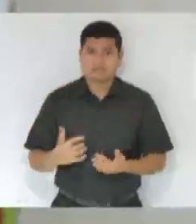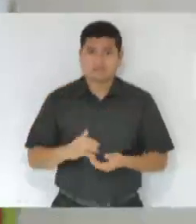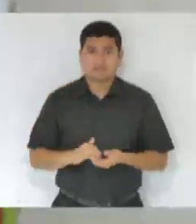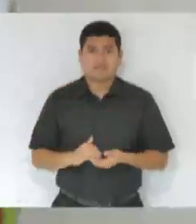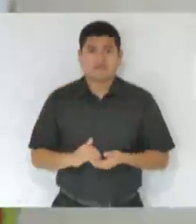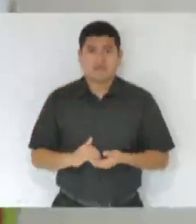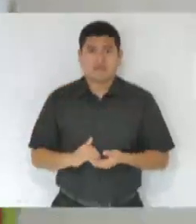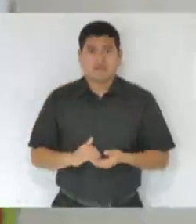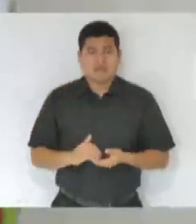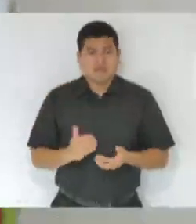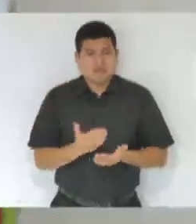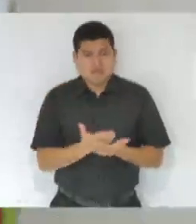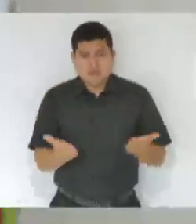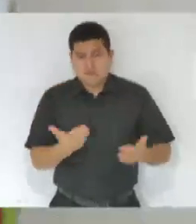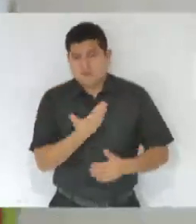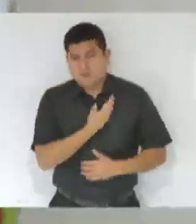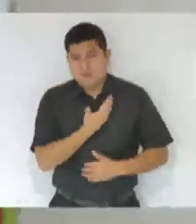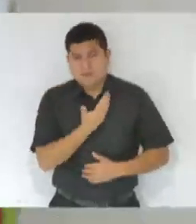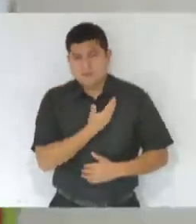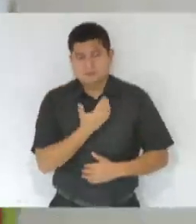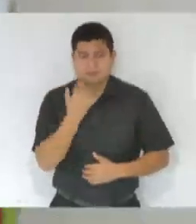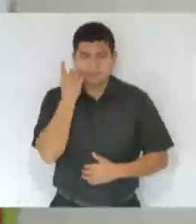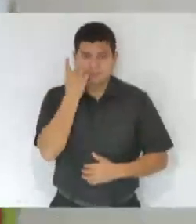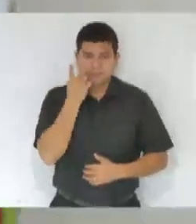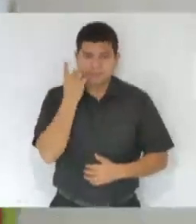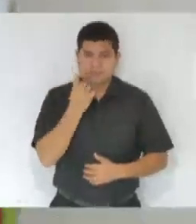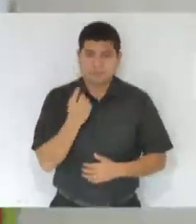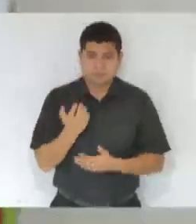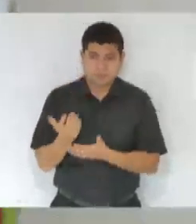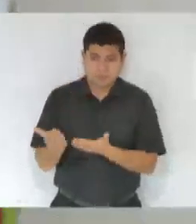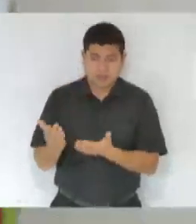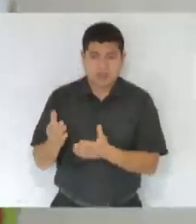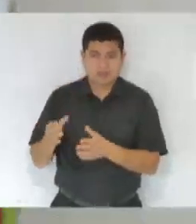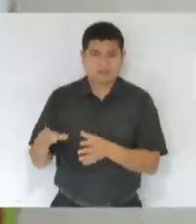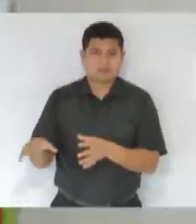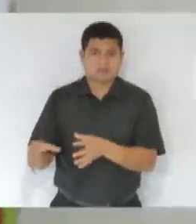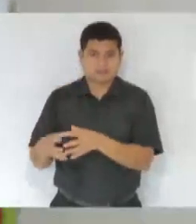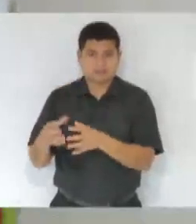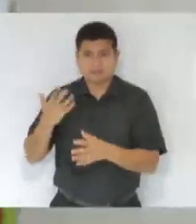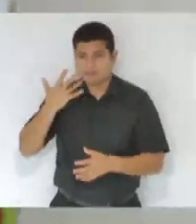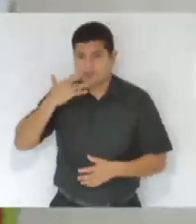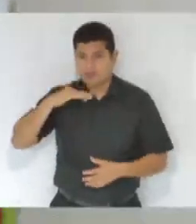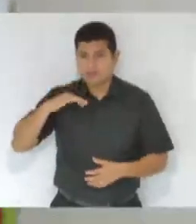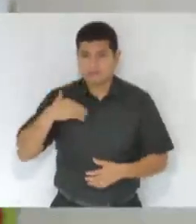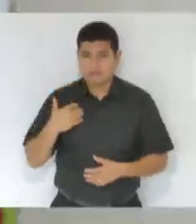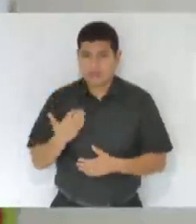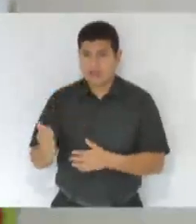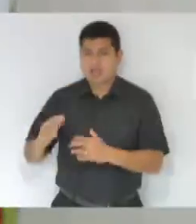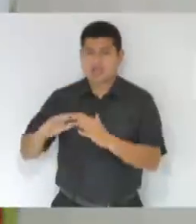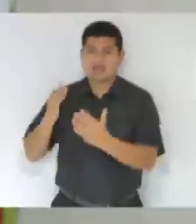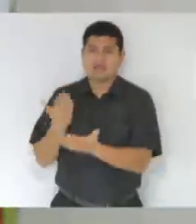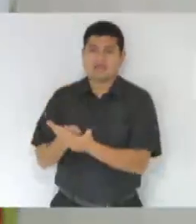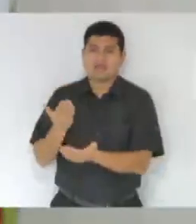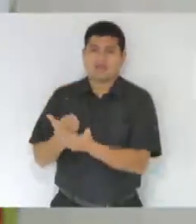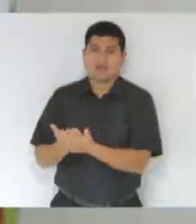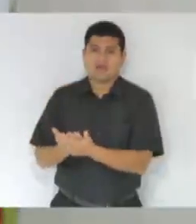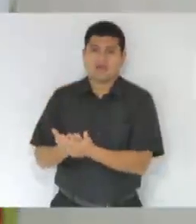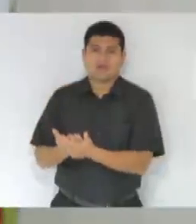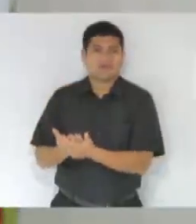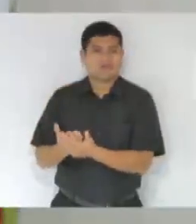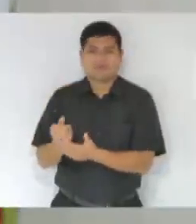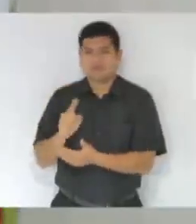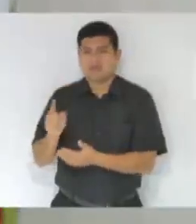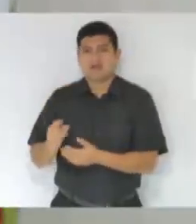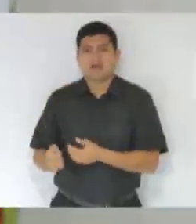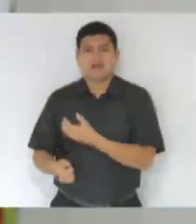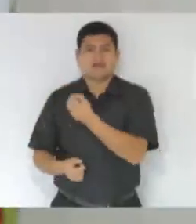Meus deputados amigos, essas crianças, ao invés de estar na escola, estão viajando,